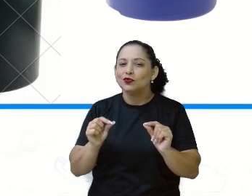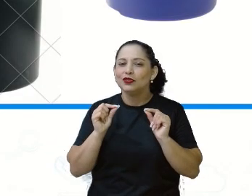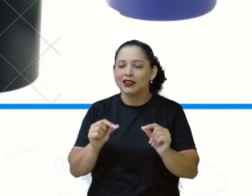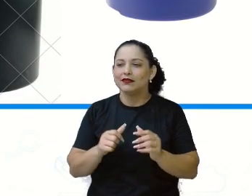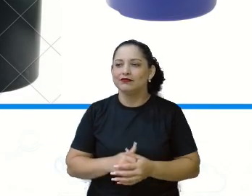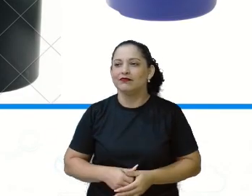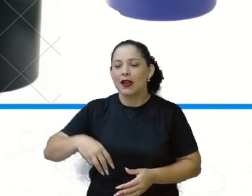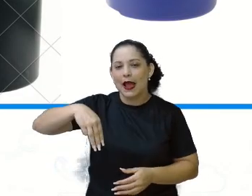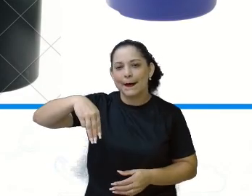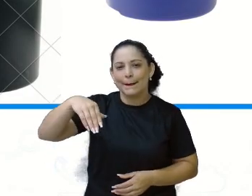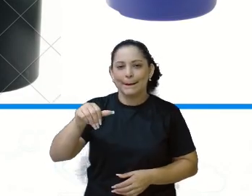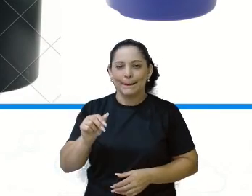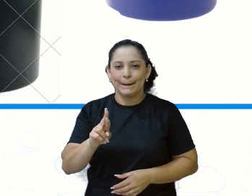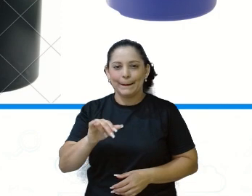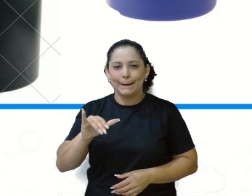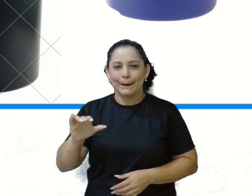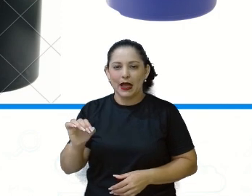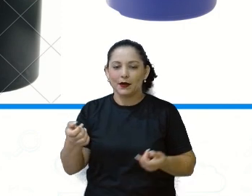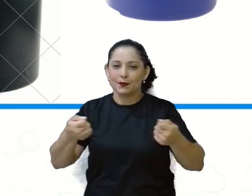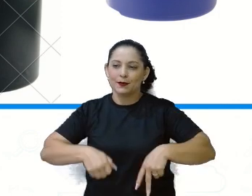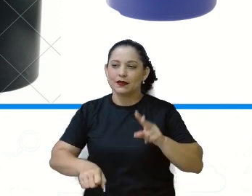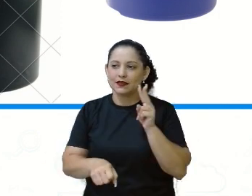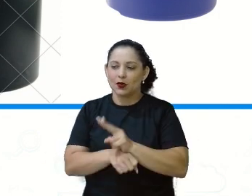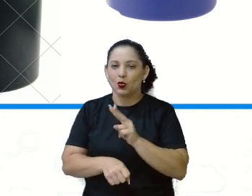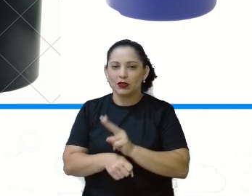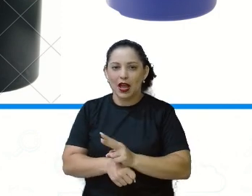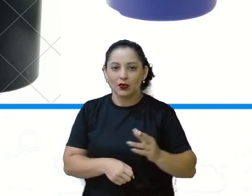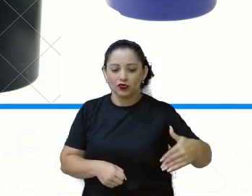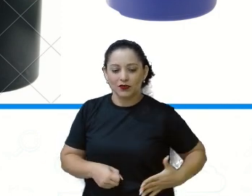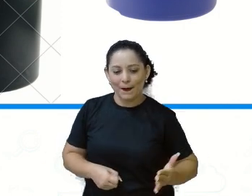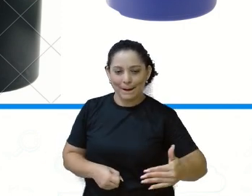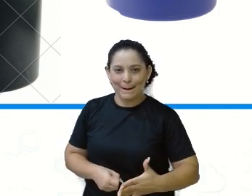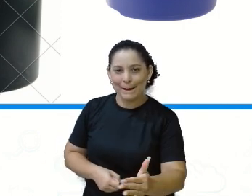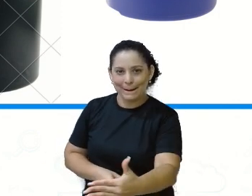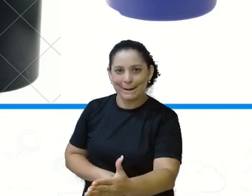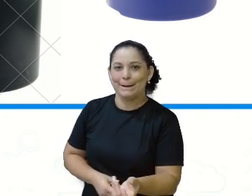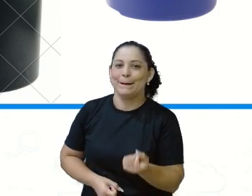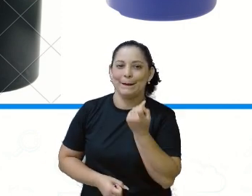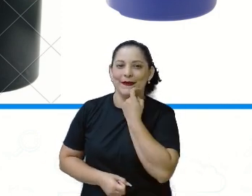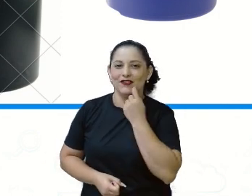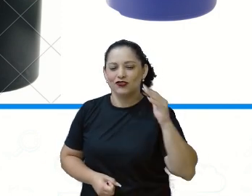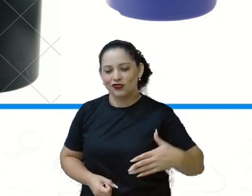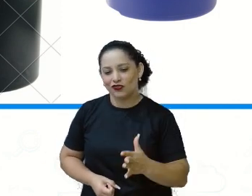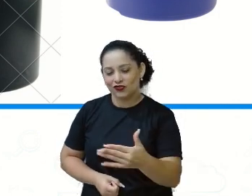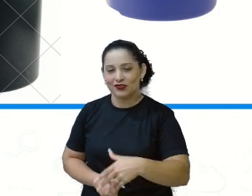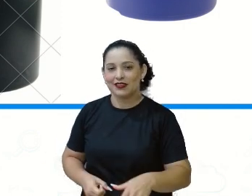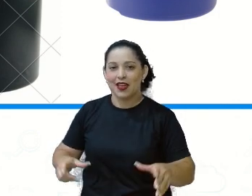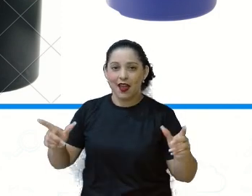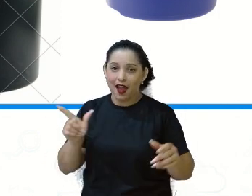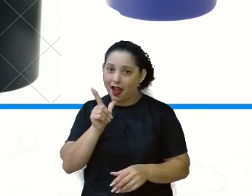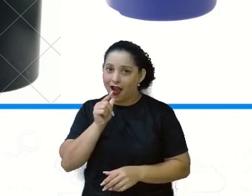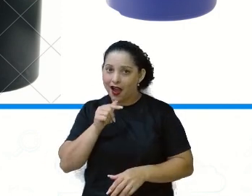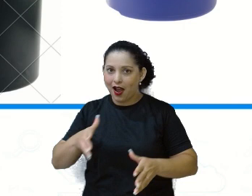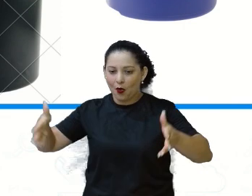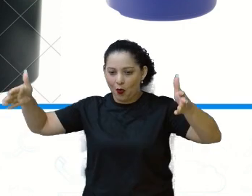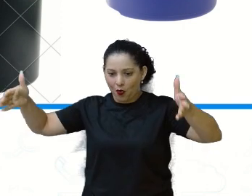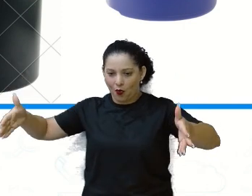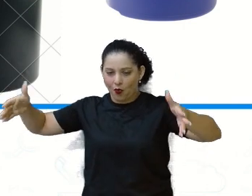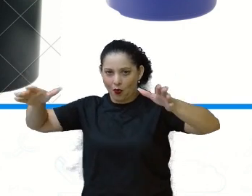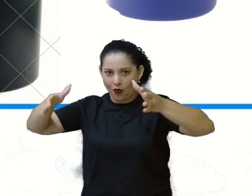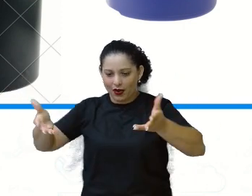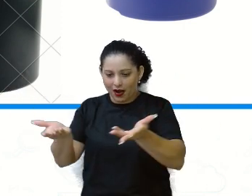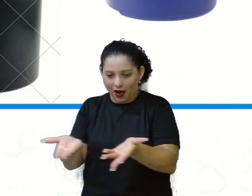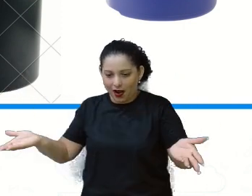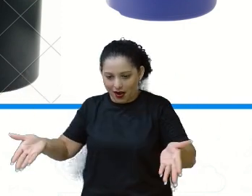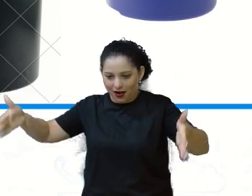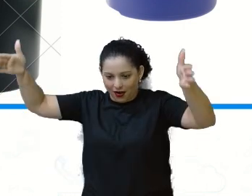Mário precisa cuidar dos seus peixinhos. Para isso, precisa trocar a água do aquário, que tem a capacidade para